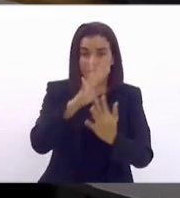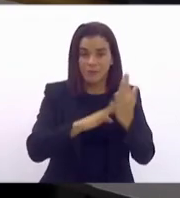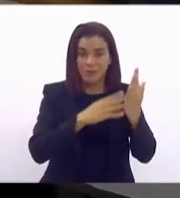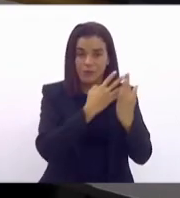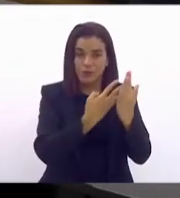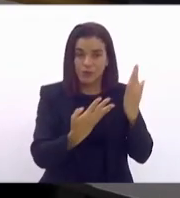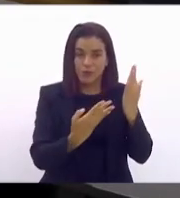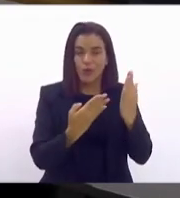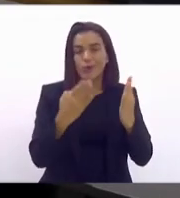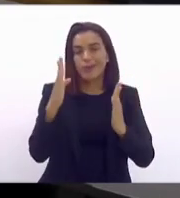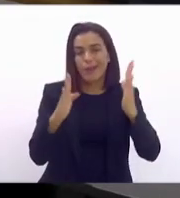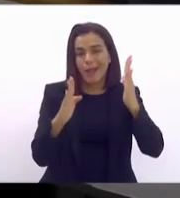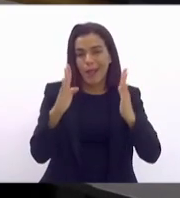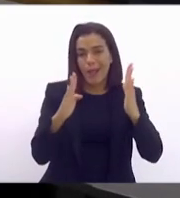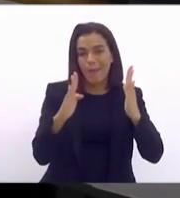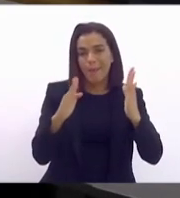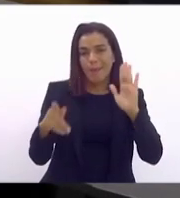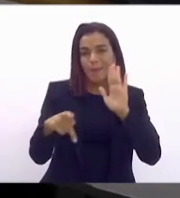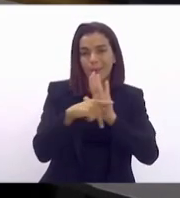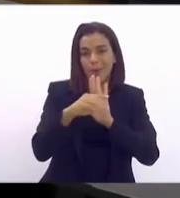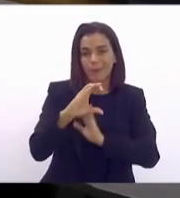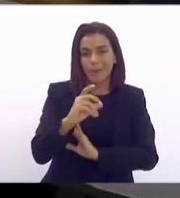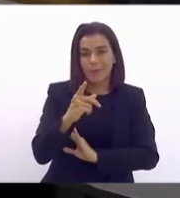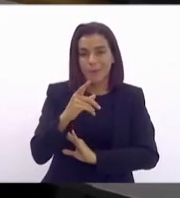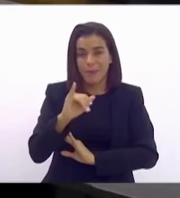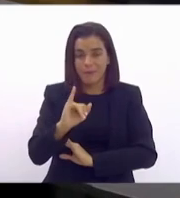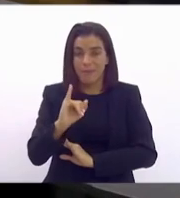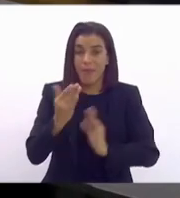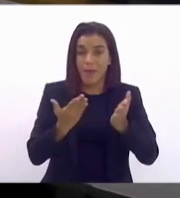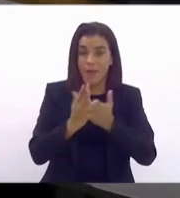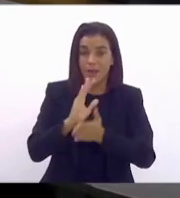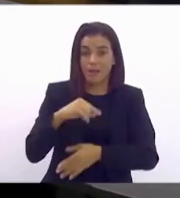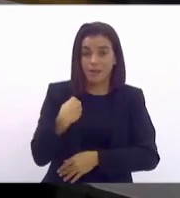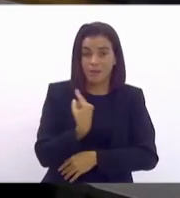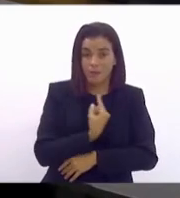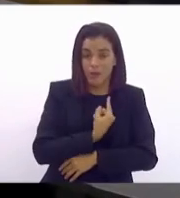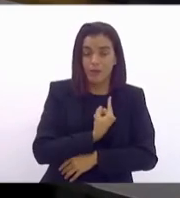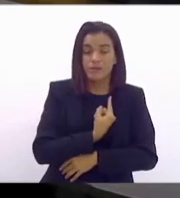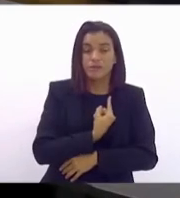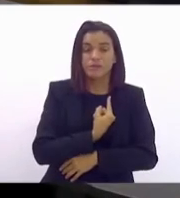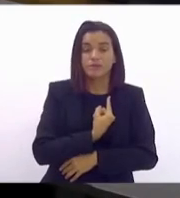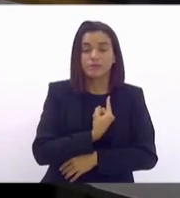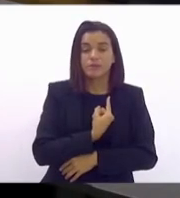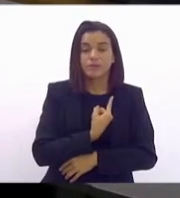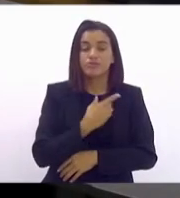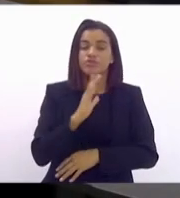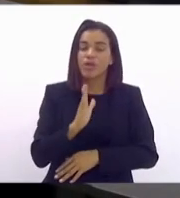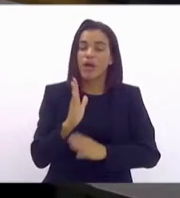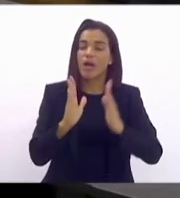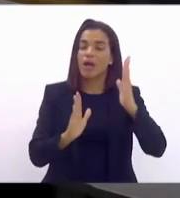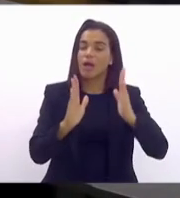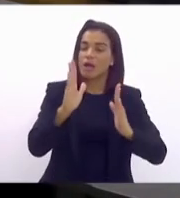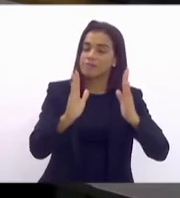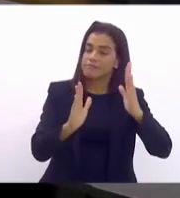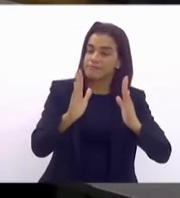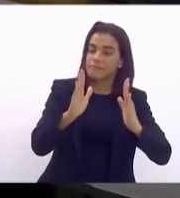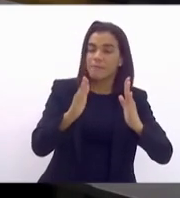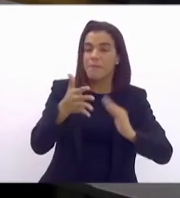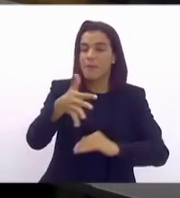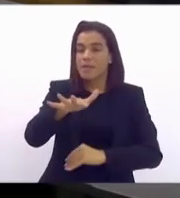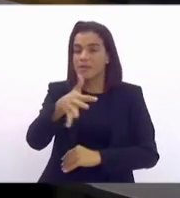aqui, a CPI, que foi aprovado por todos nós, previa, pelo menos,